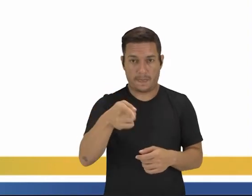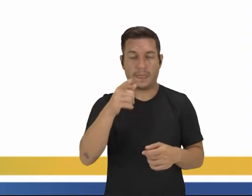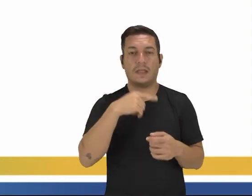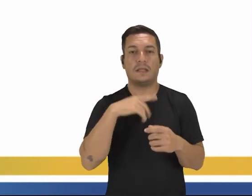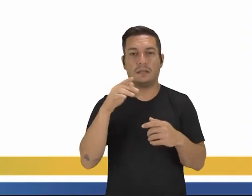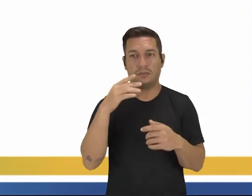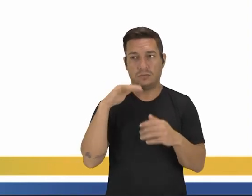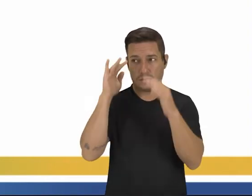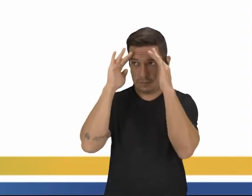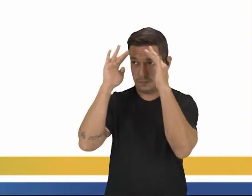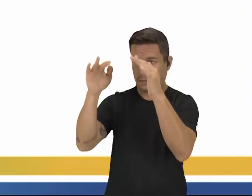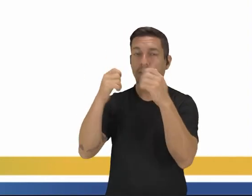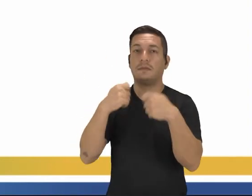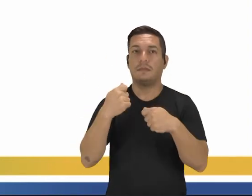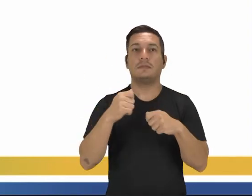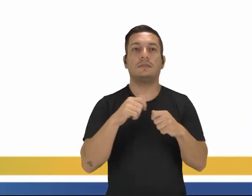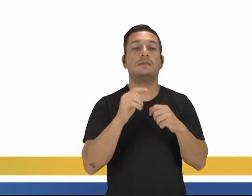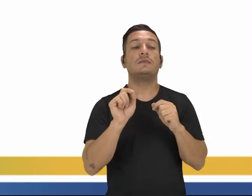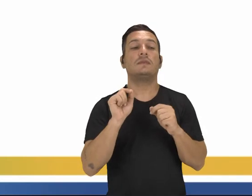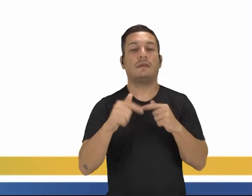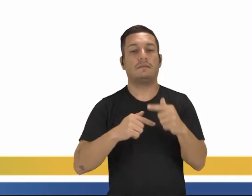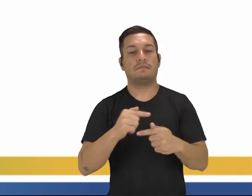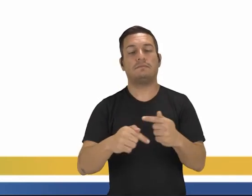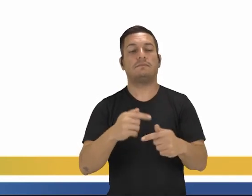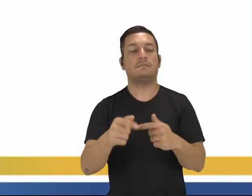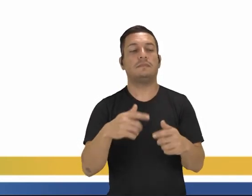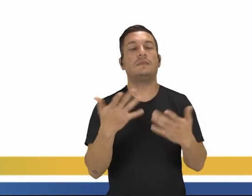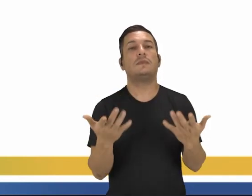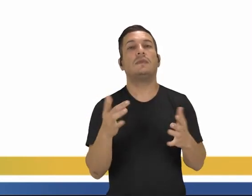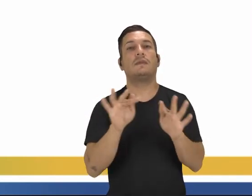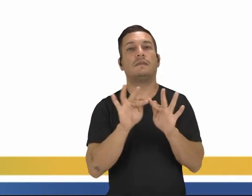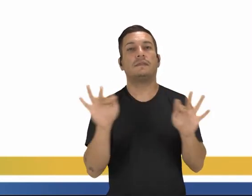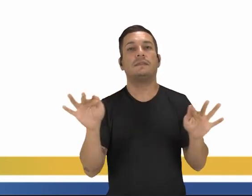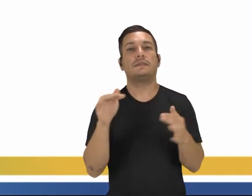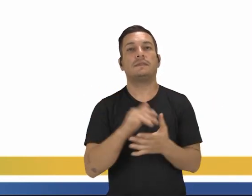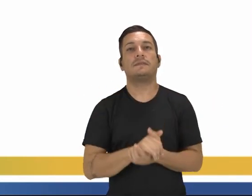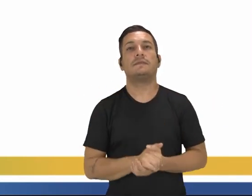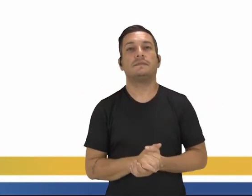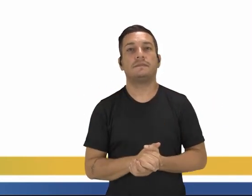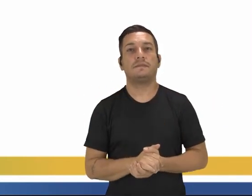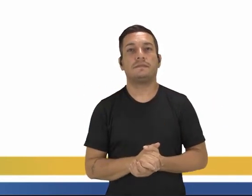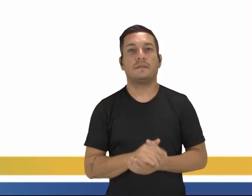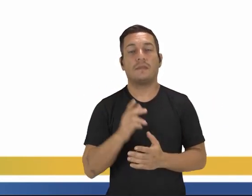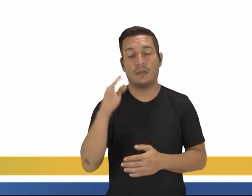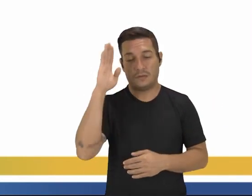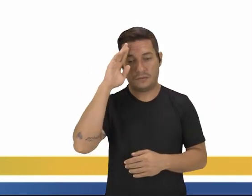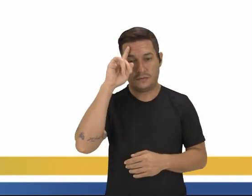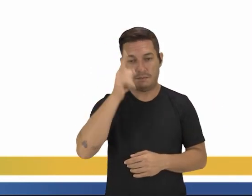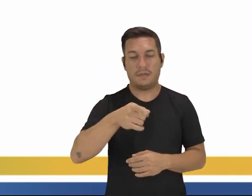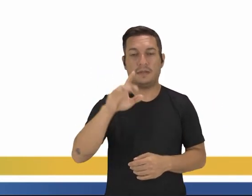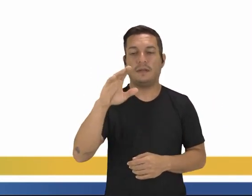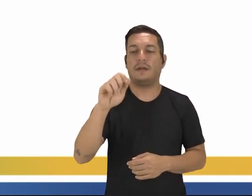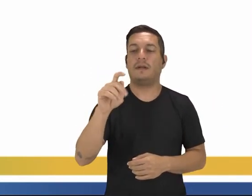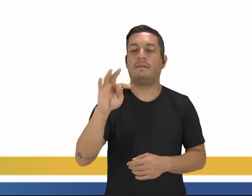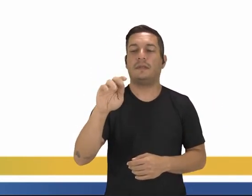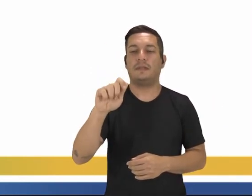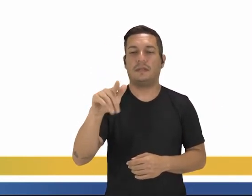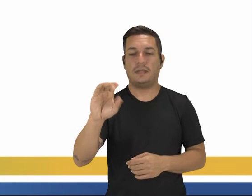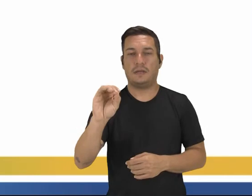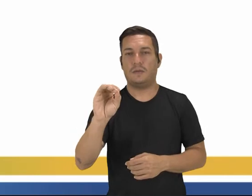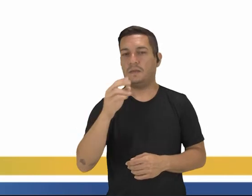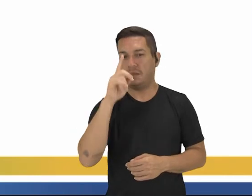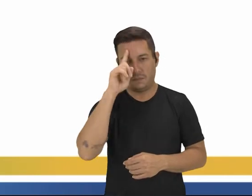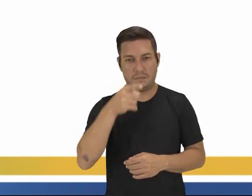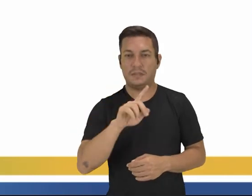de hierarquia, você só tem que cumprir. Qual é o refrão que se refere aí? Donde manda capitão, não manda